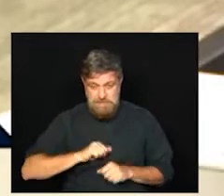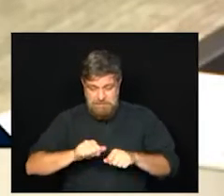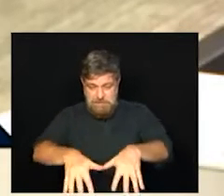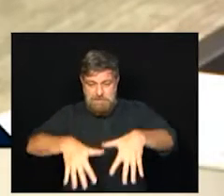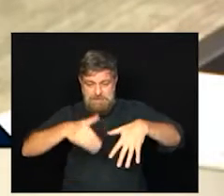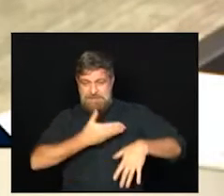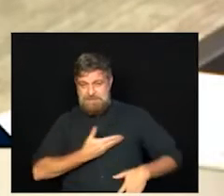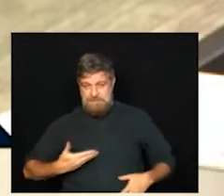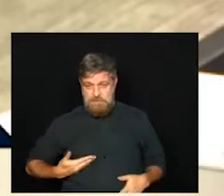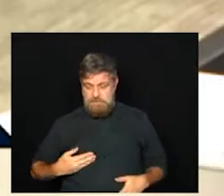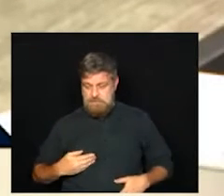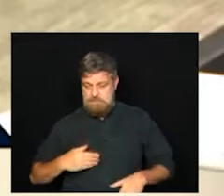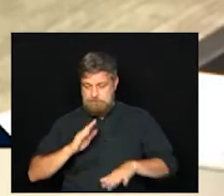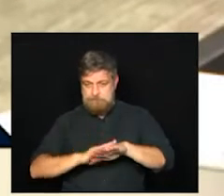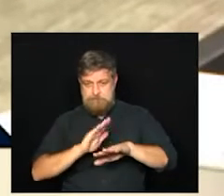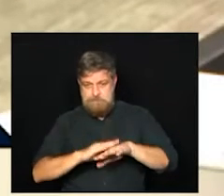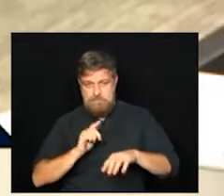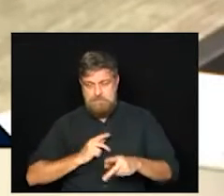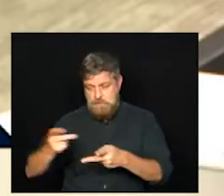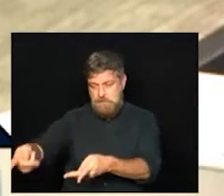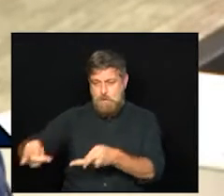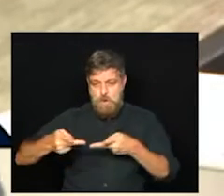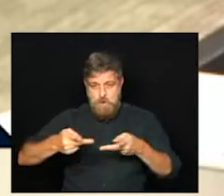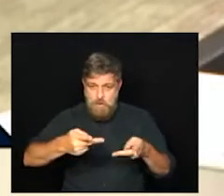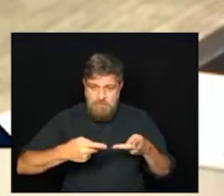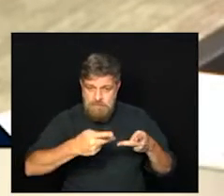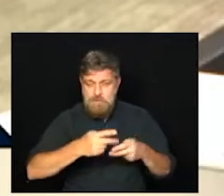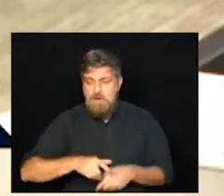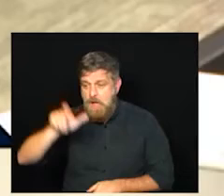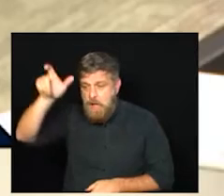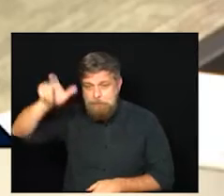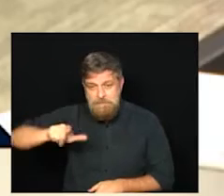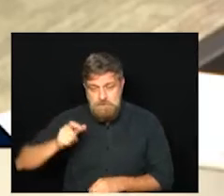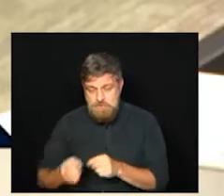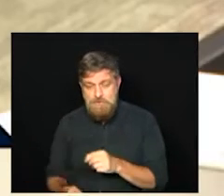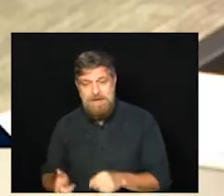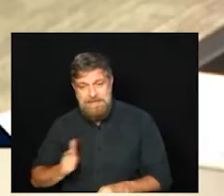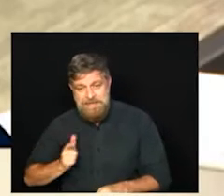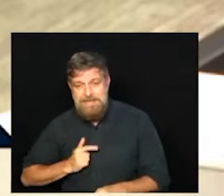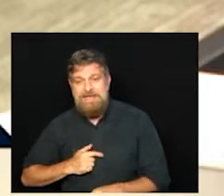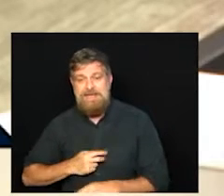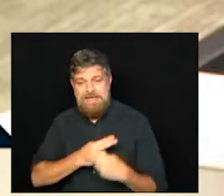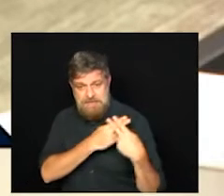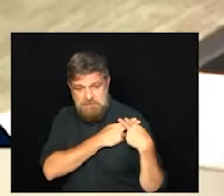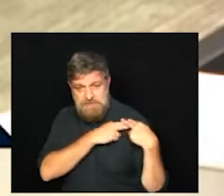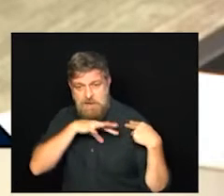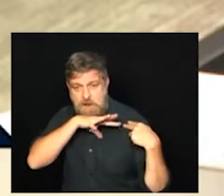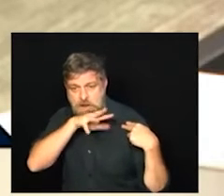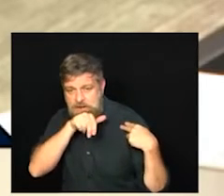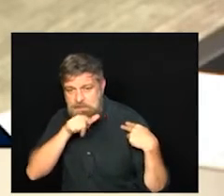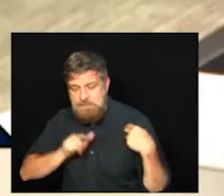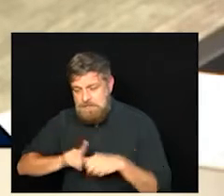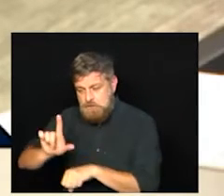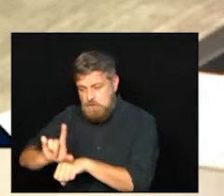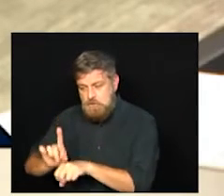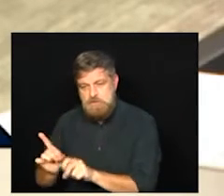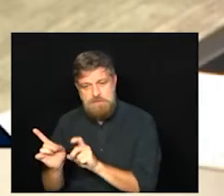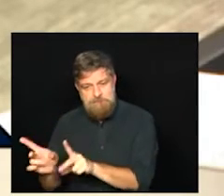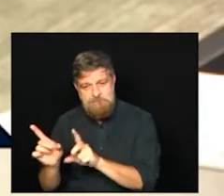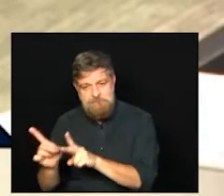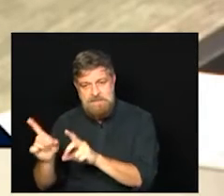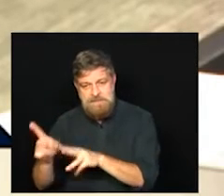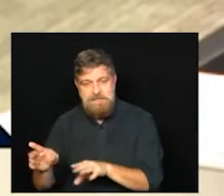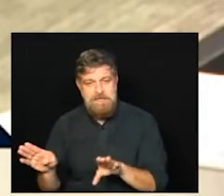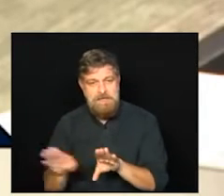pública facultativa. Nós trouxemos alguns criadores de animais, alguns ativistas, e